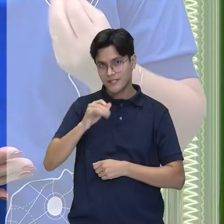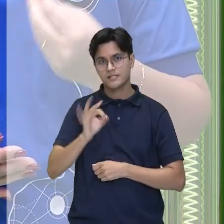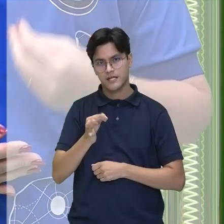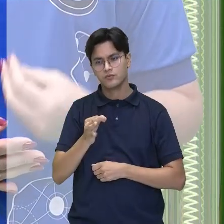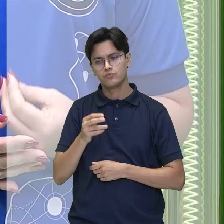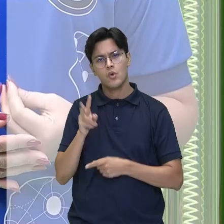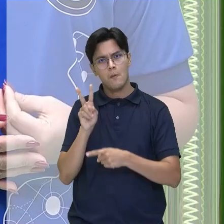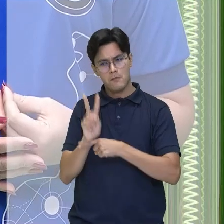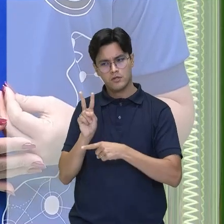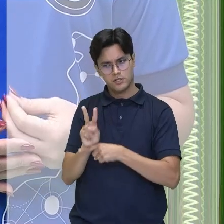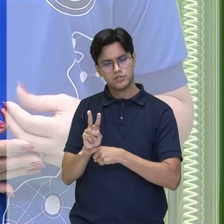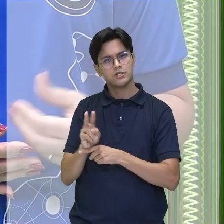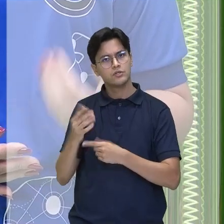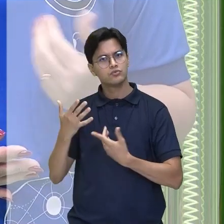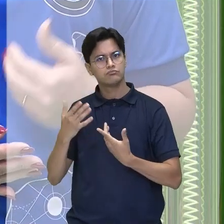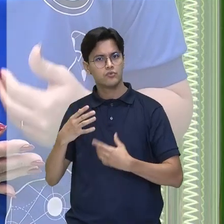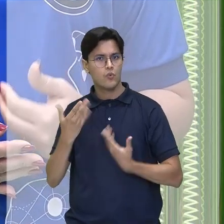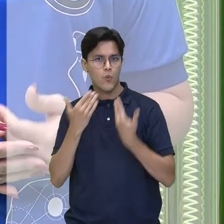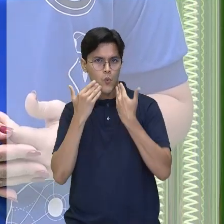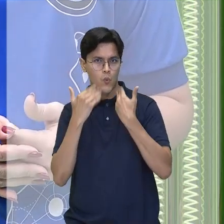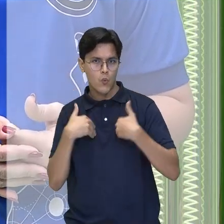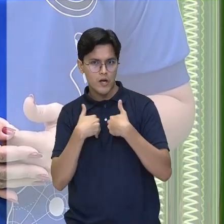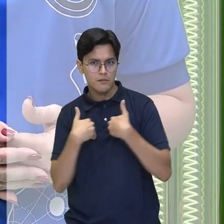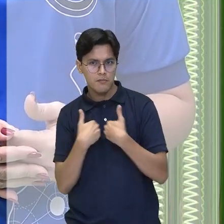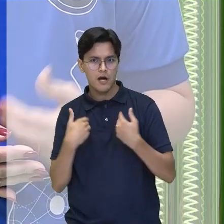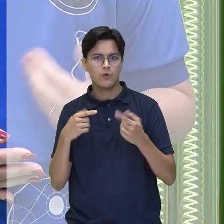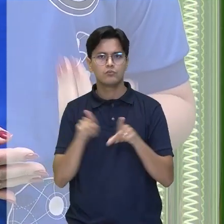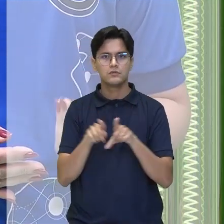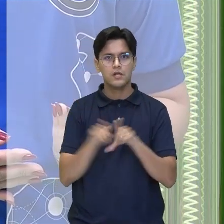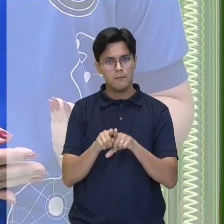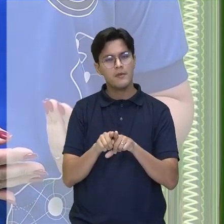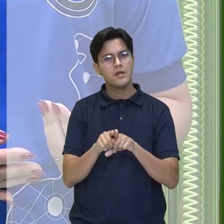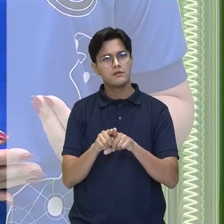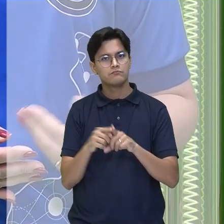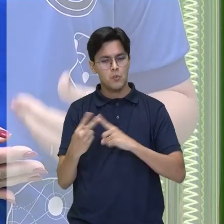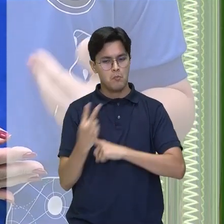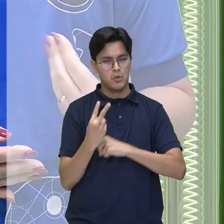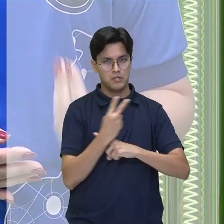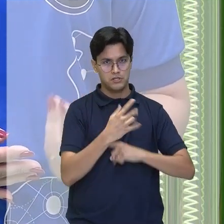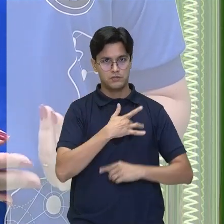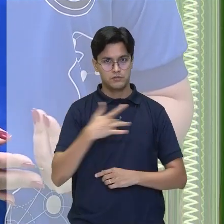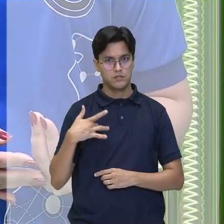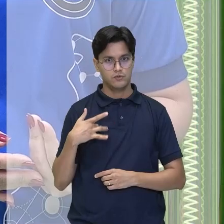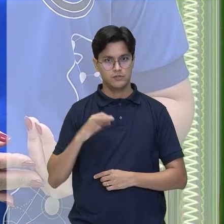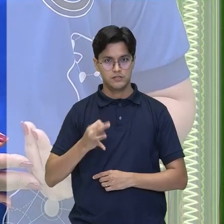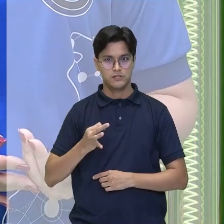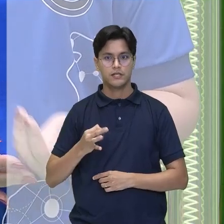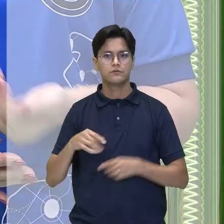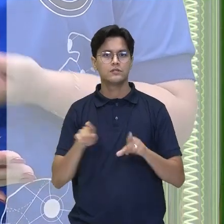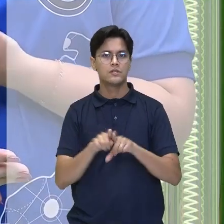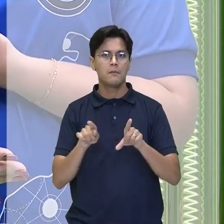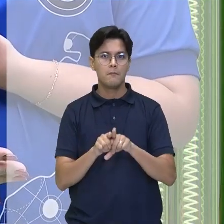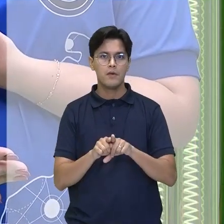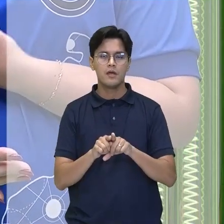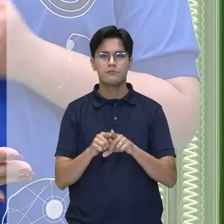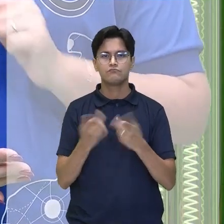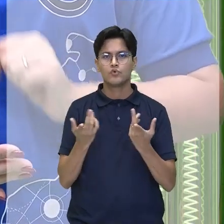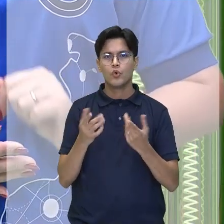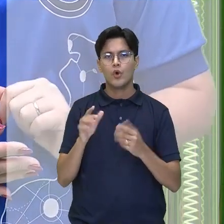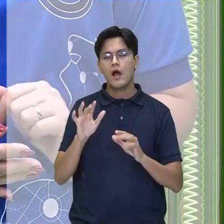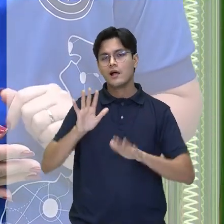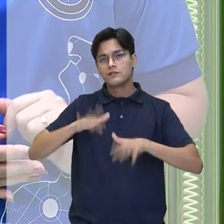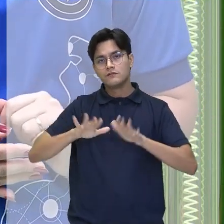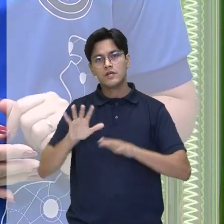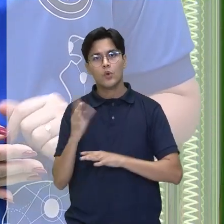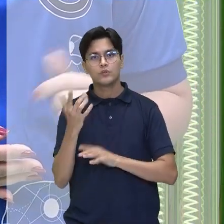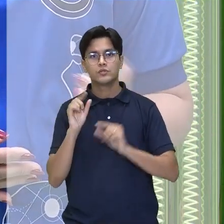mas também estamos protegendo, né, a nossa própria saúde. E é muito comum que exista, né, esse cuidado com esses animais